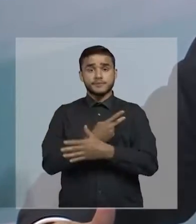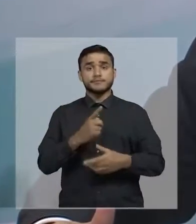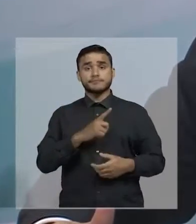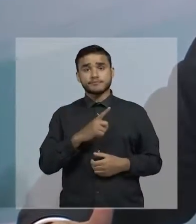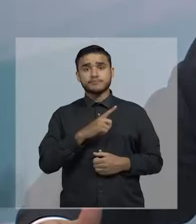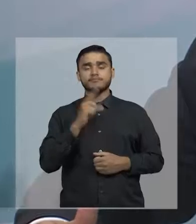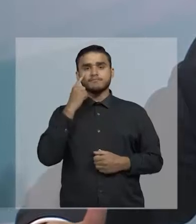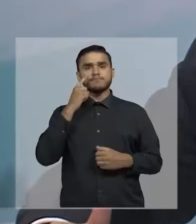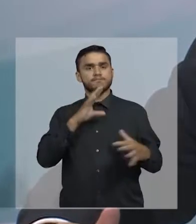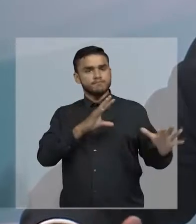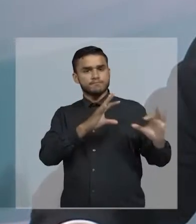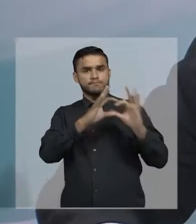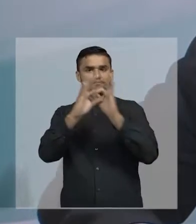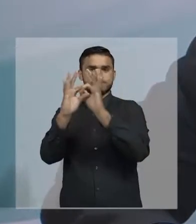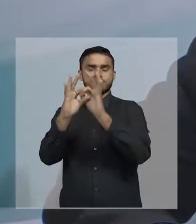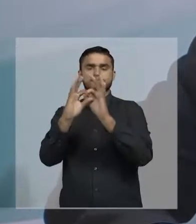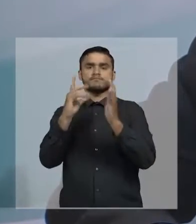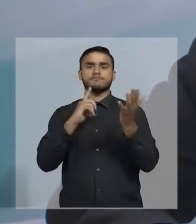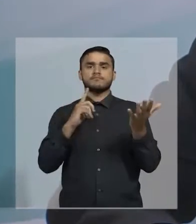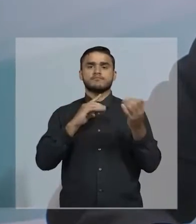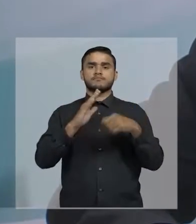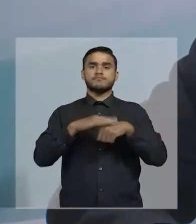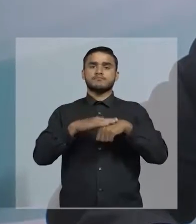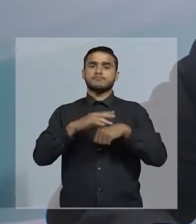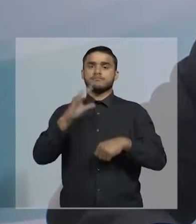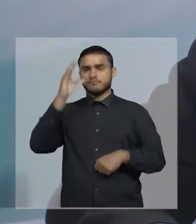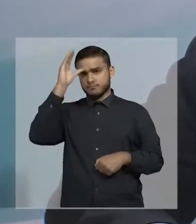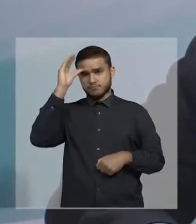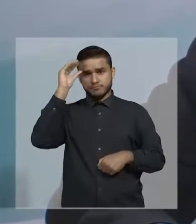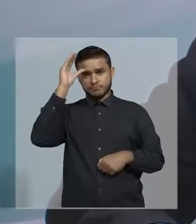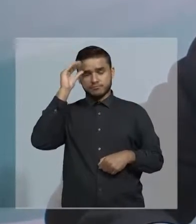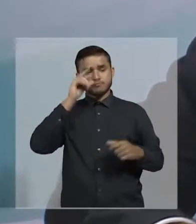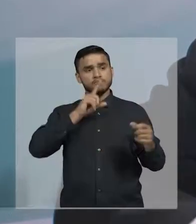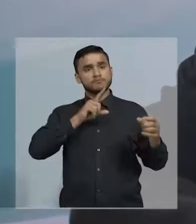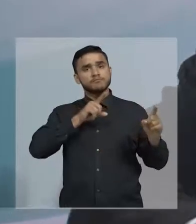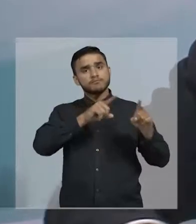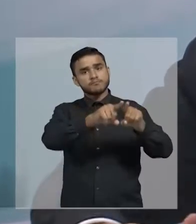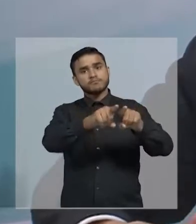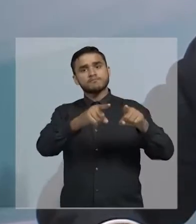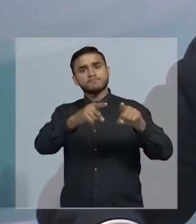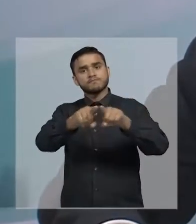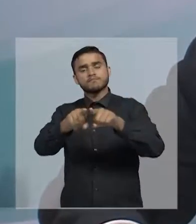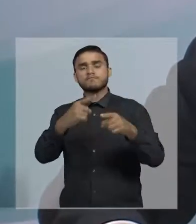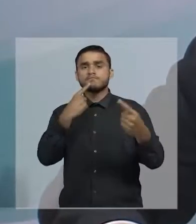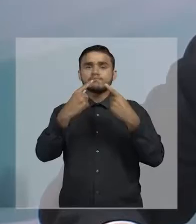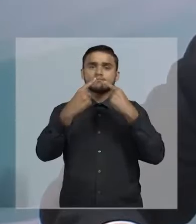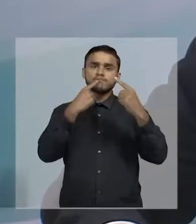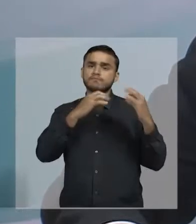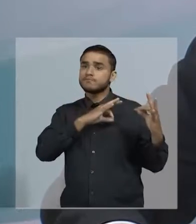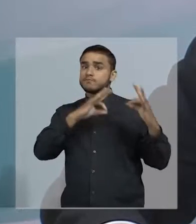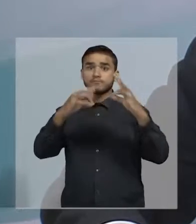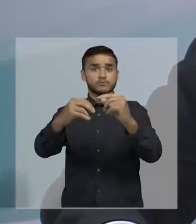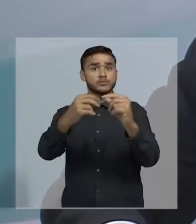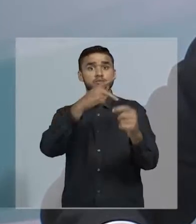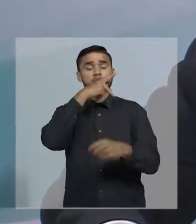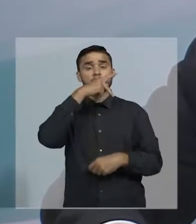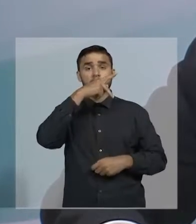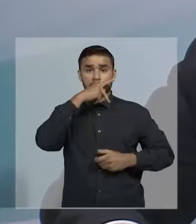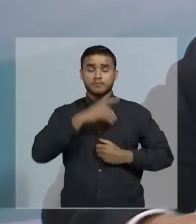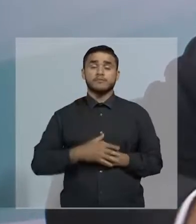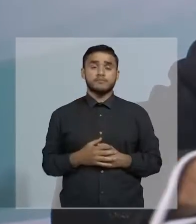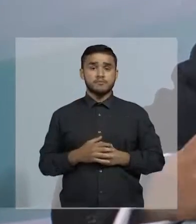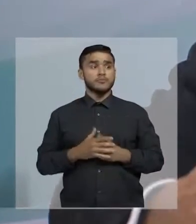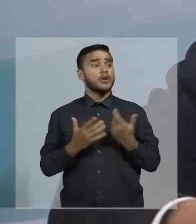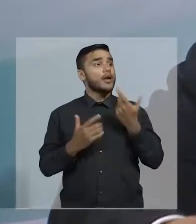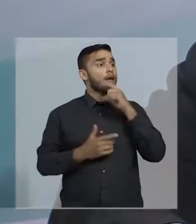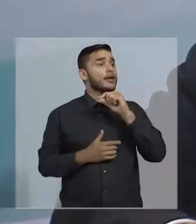aliança do governador Camilo Santana. Não tendo aresta com ninguém, tendo um bom diálogo com todos os partidos e não tendo nenhum candidato de